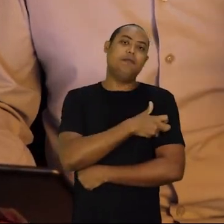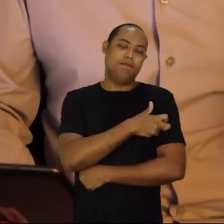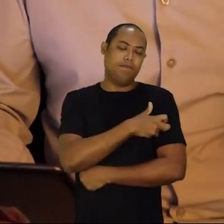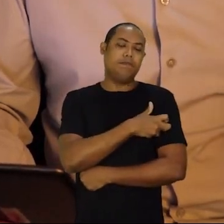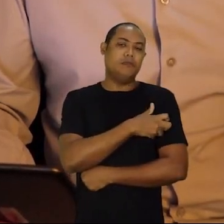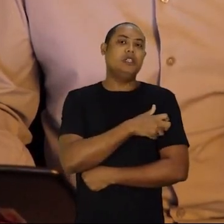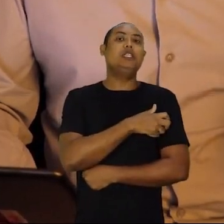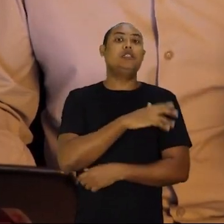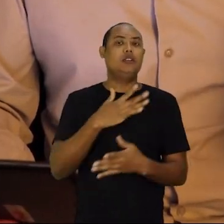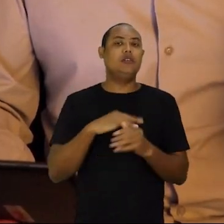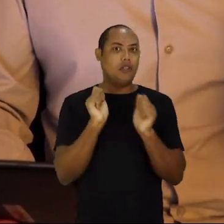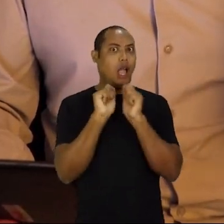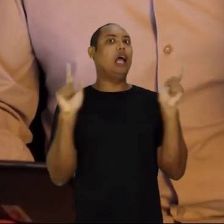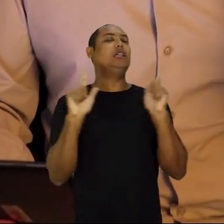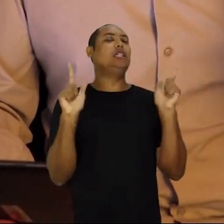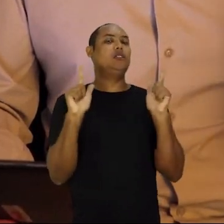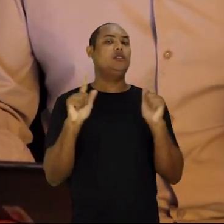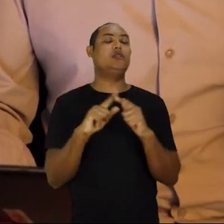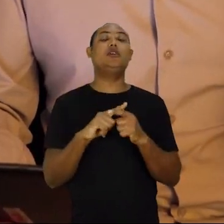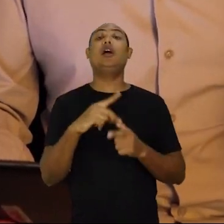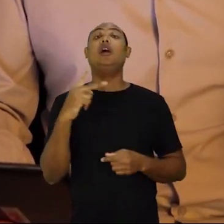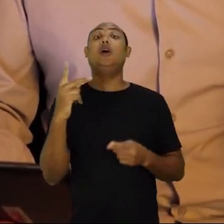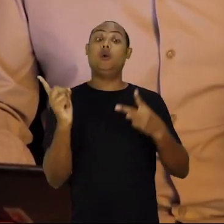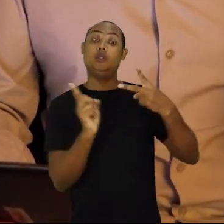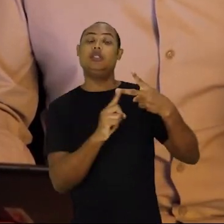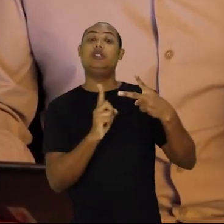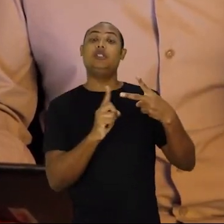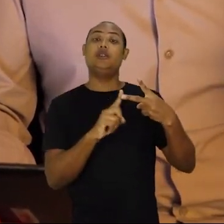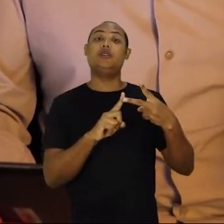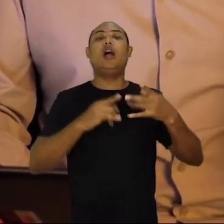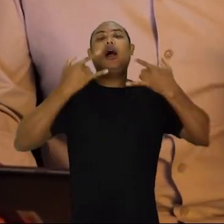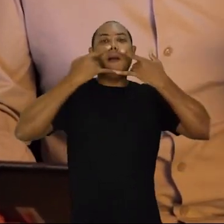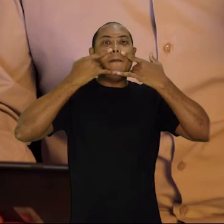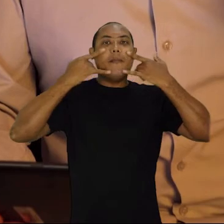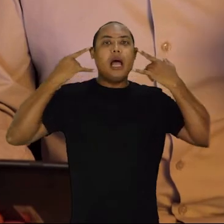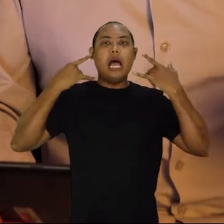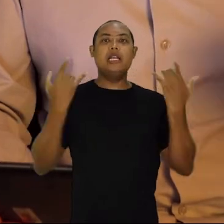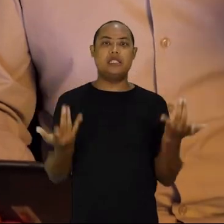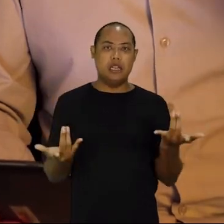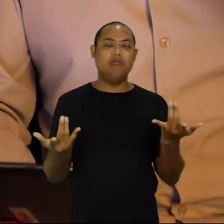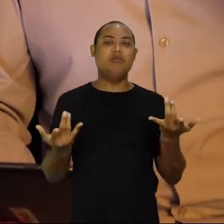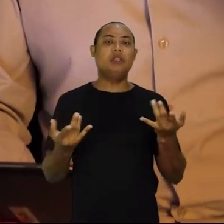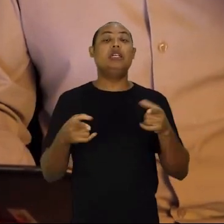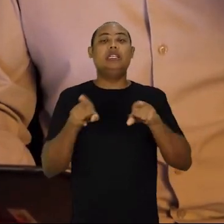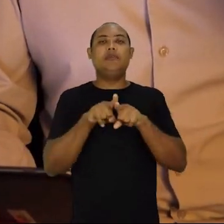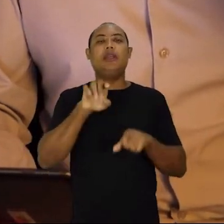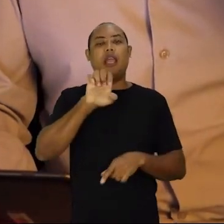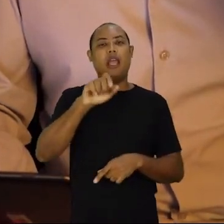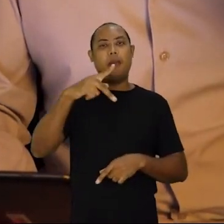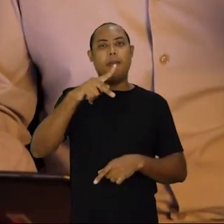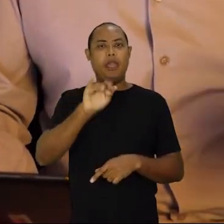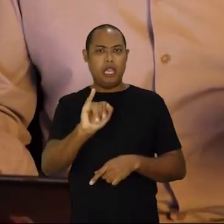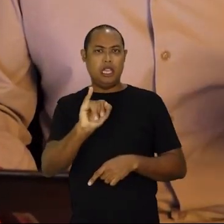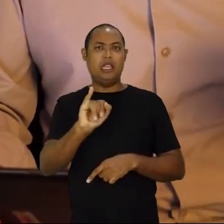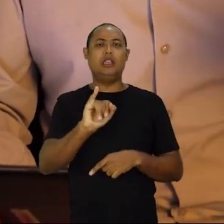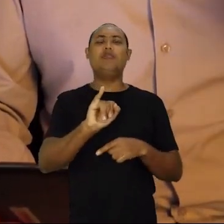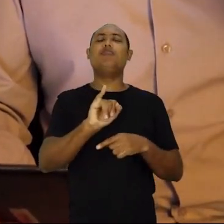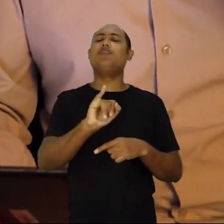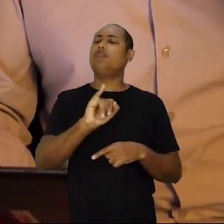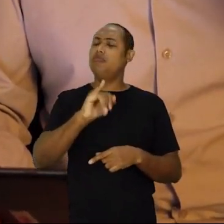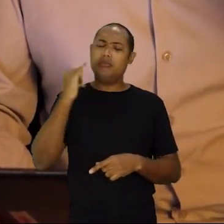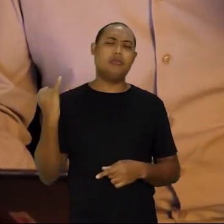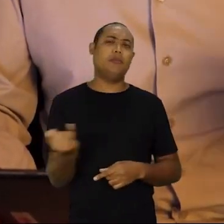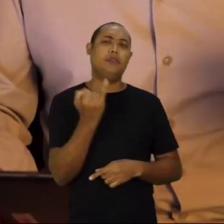cuidado fundamental e sobre o qual nós precisamos estar atentos. Segundo, utilizar